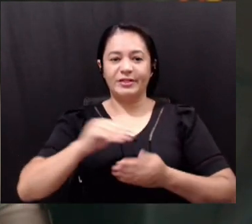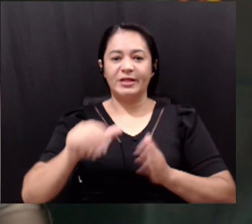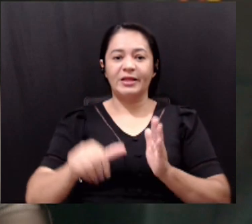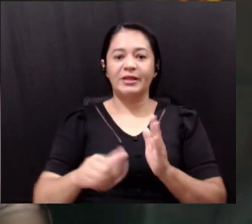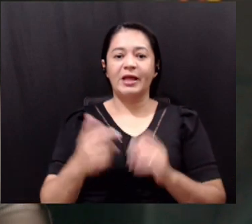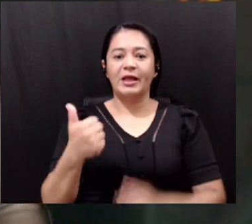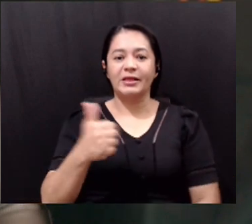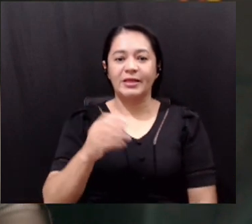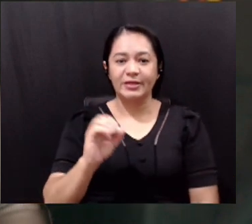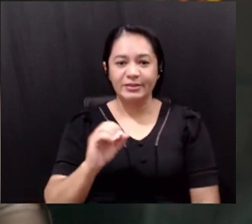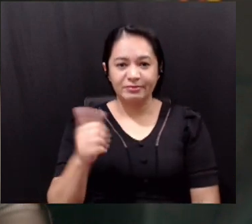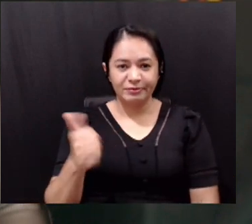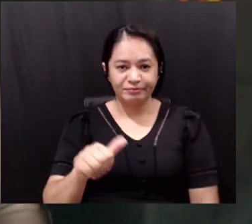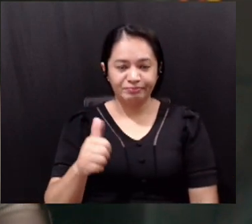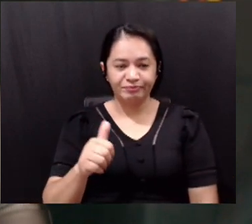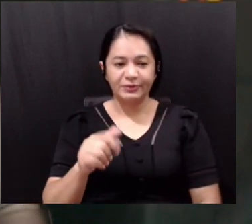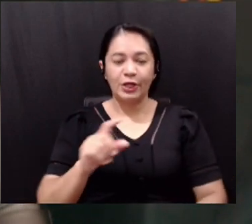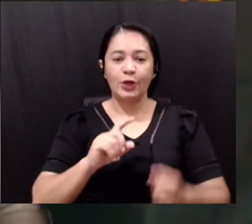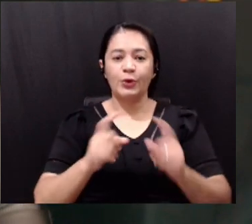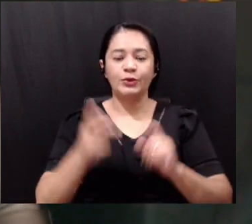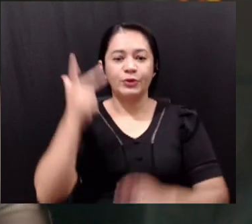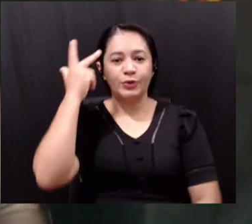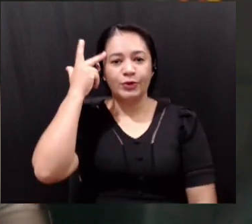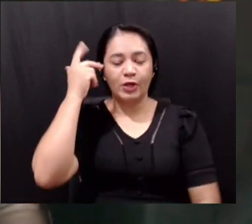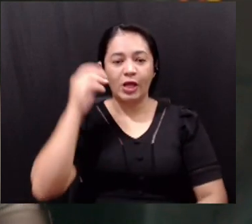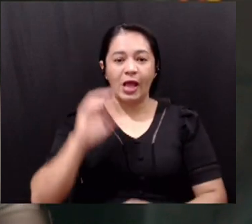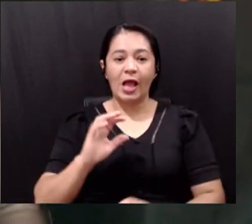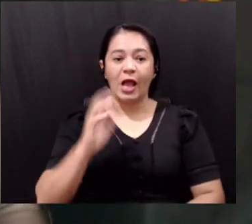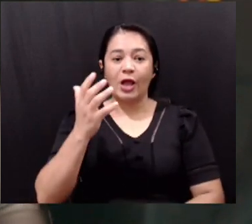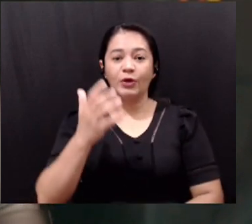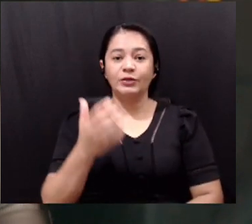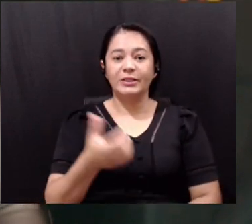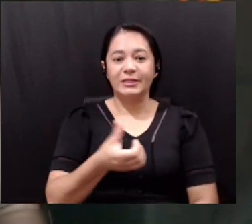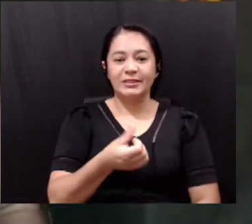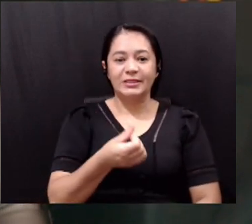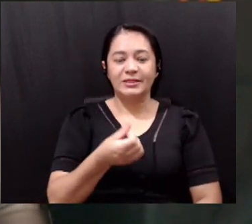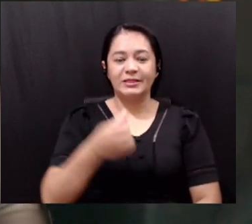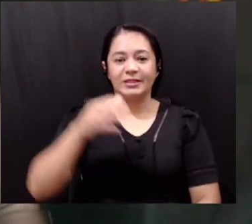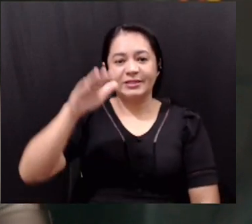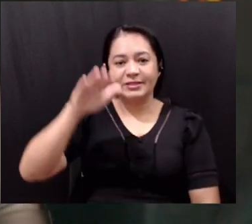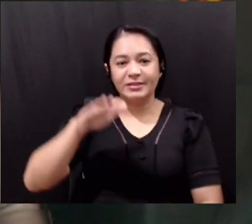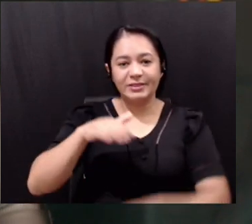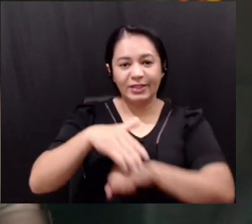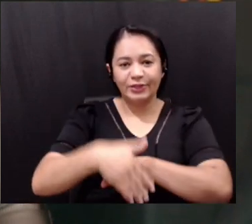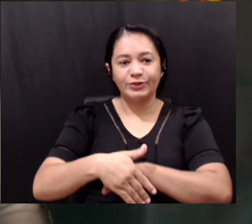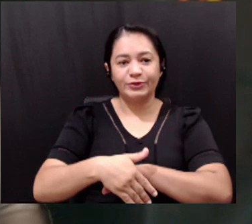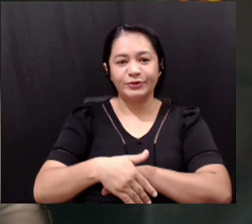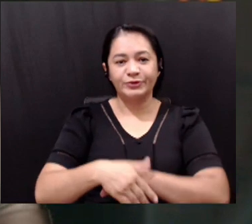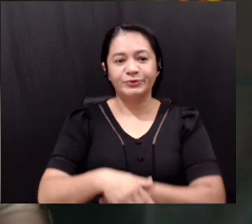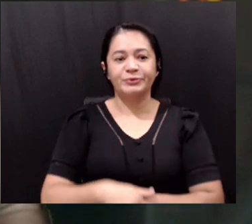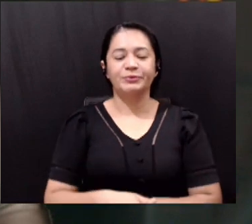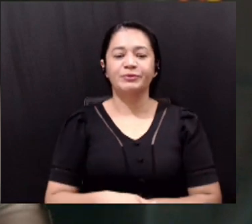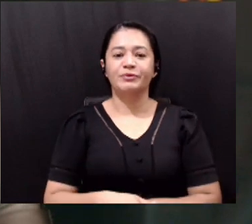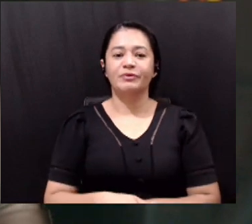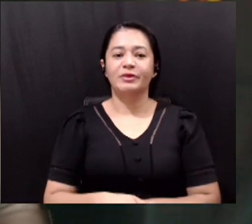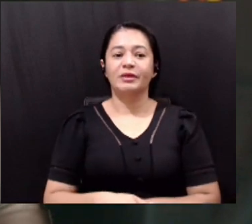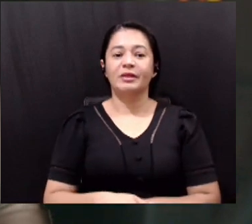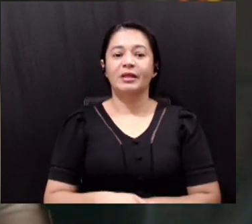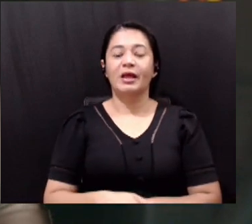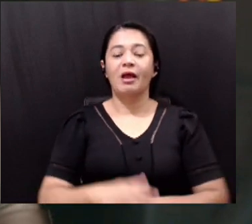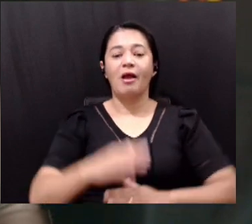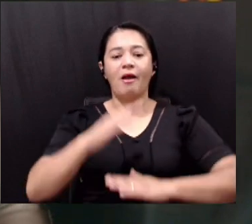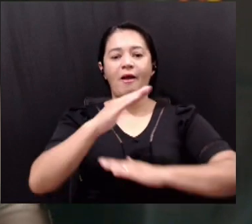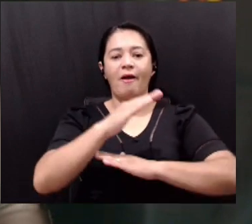sessão acontece a partir das 18 horas, hoje, no plenário José Maria Matosinhos. A Câmara deve votar em segunda discussão